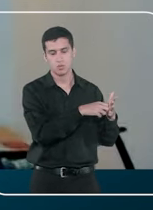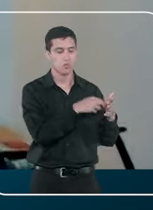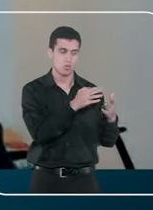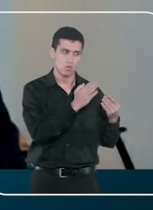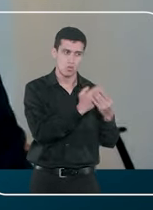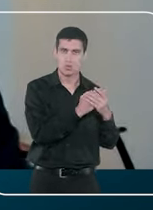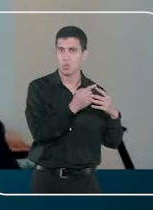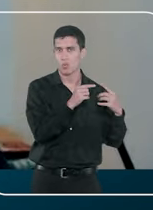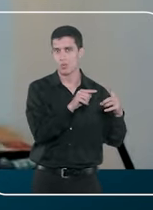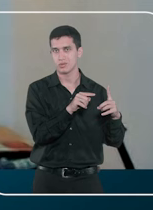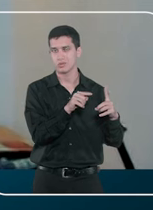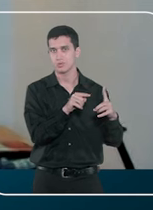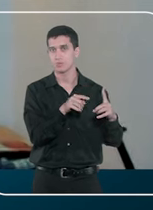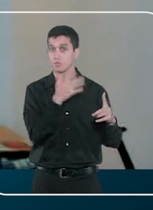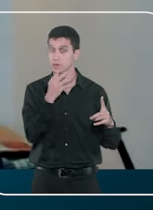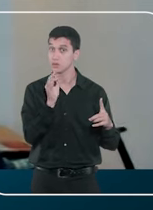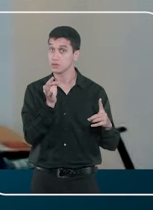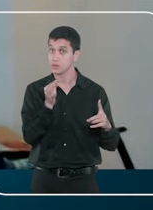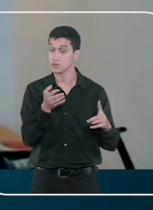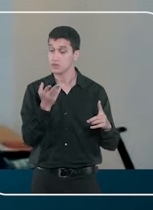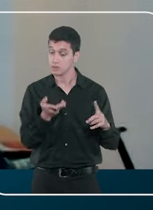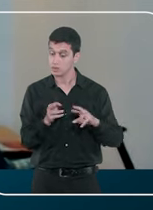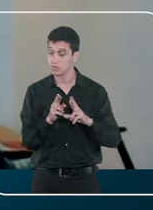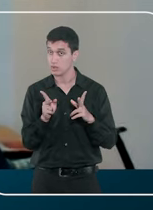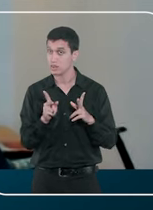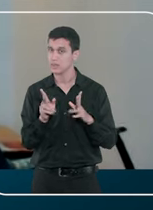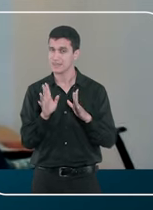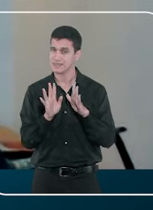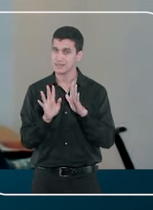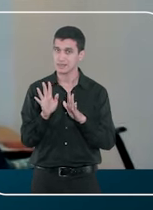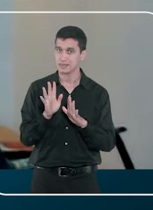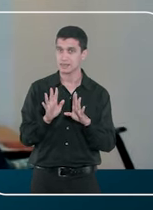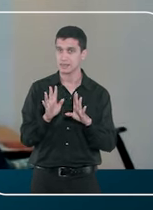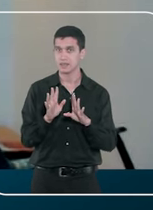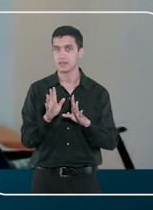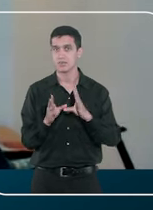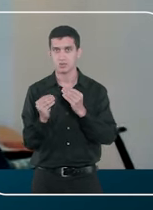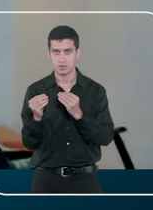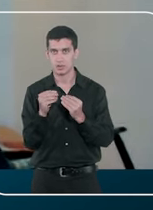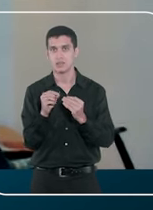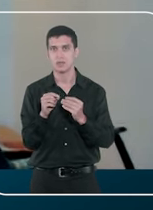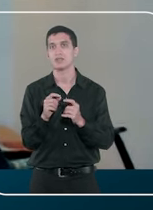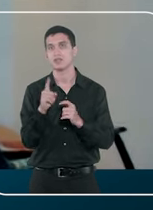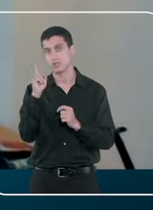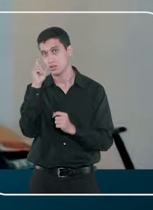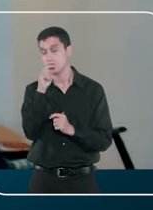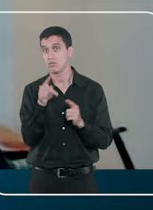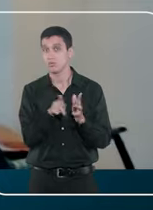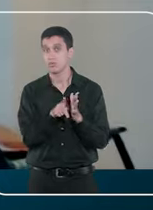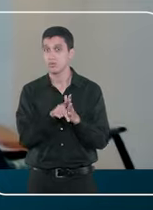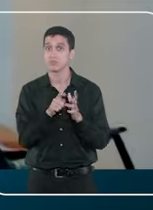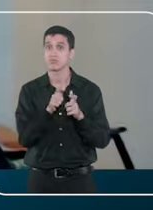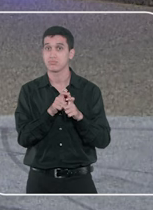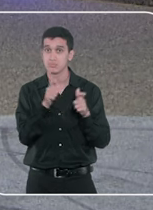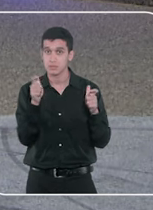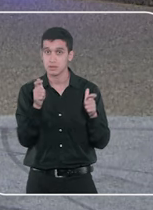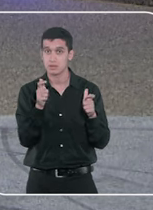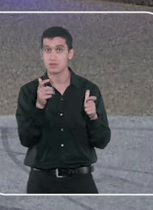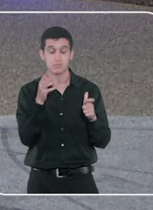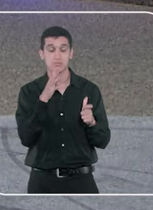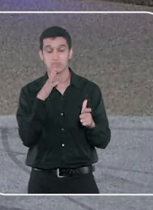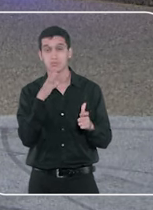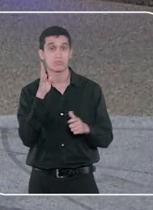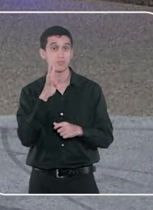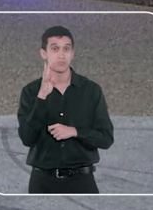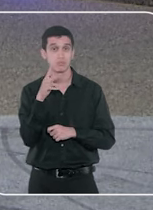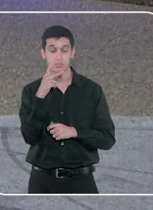Fátima, essa diferença aqui ela é bastante sensível, tá? E ela muitas vezes é mal compreendida pelo público em geral. Achei muito bacana essa sua pergunta, porque eu